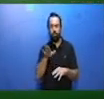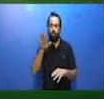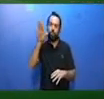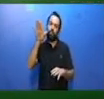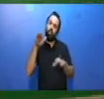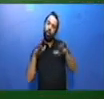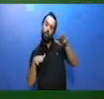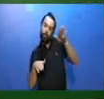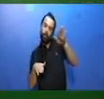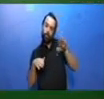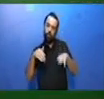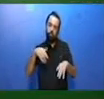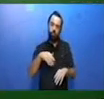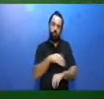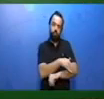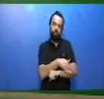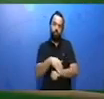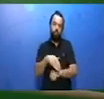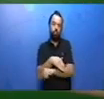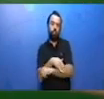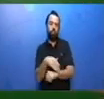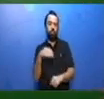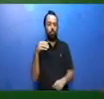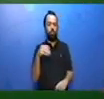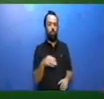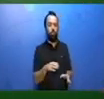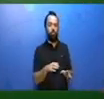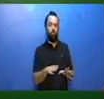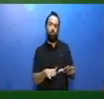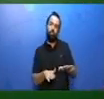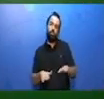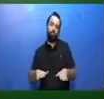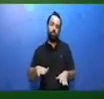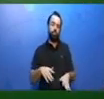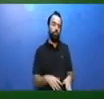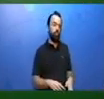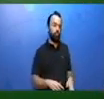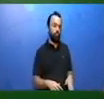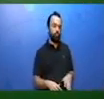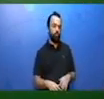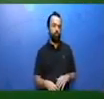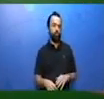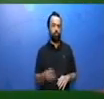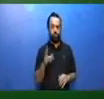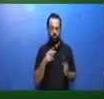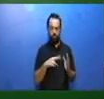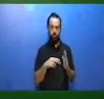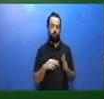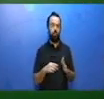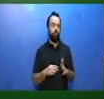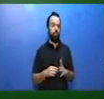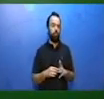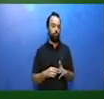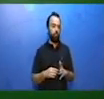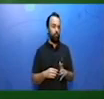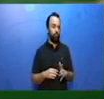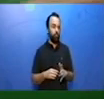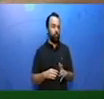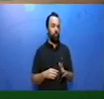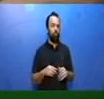as ruas... Lembra lá no texto? Se não lembrar, volta lá no texto. Leia. Olha aqui,